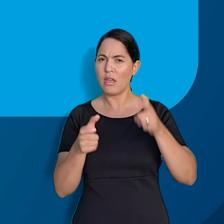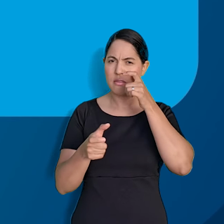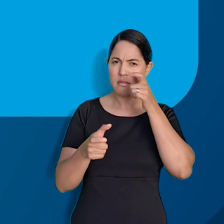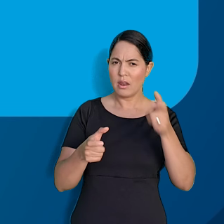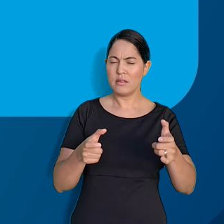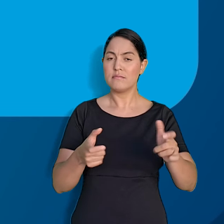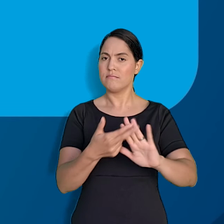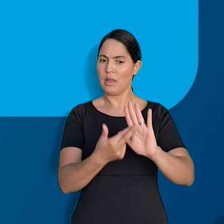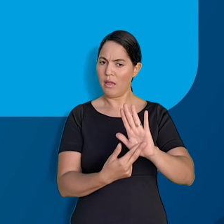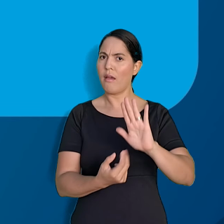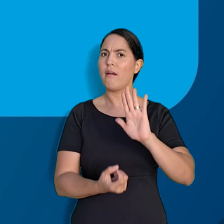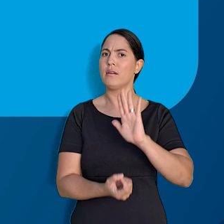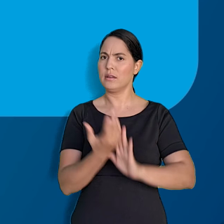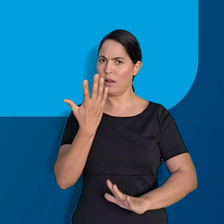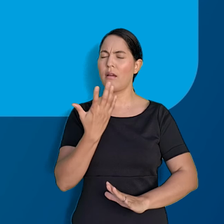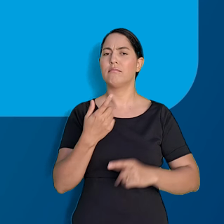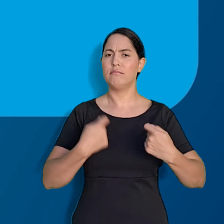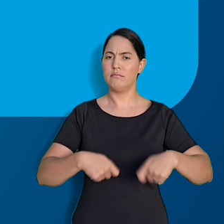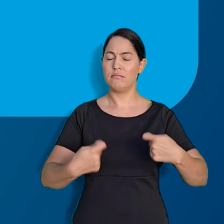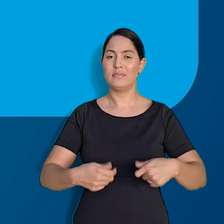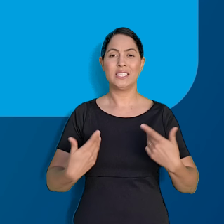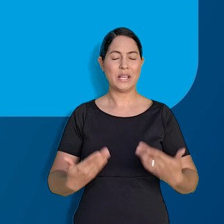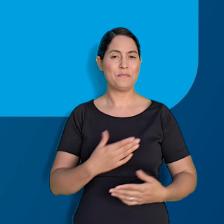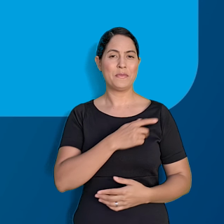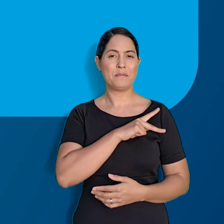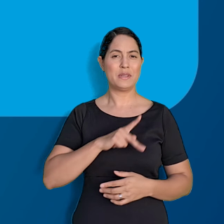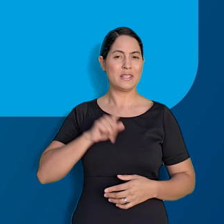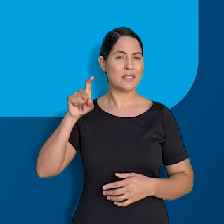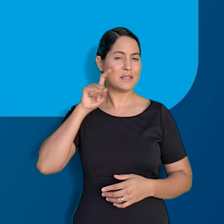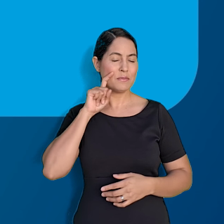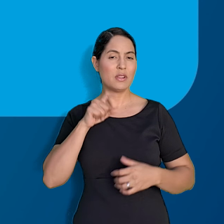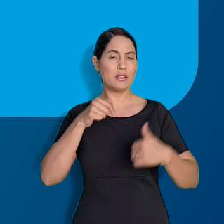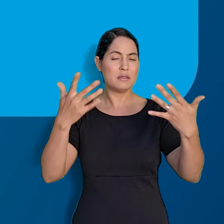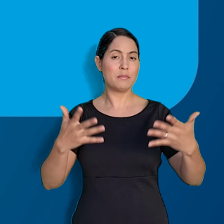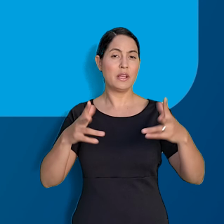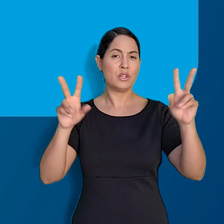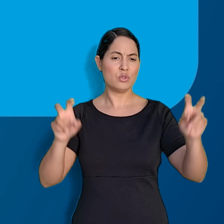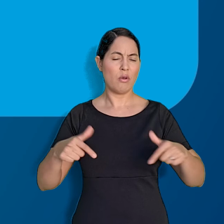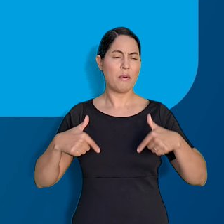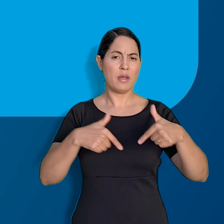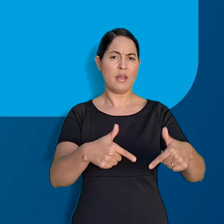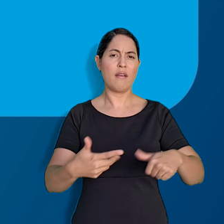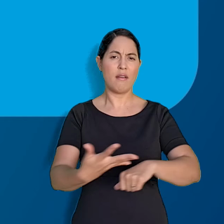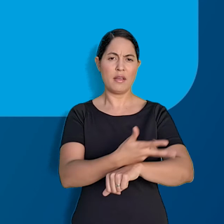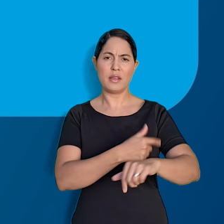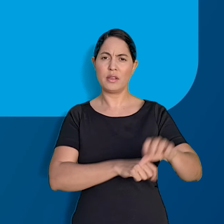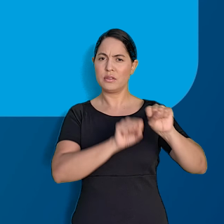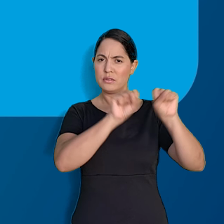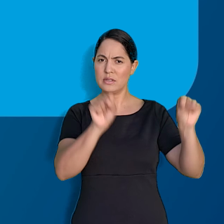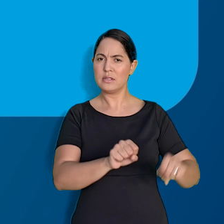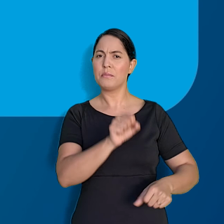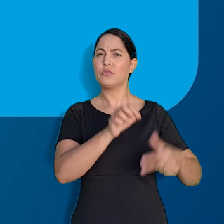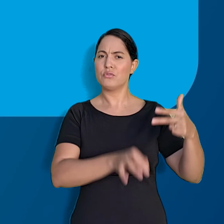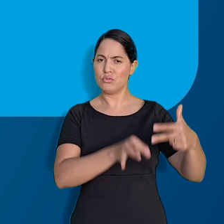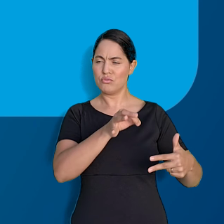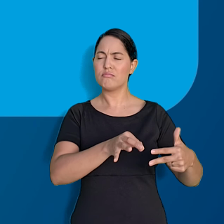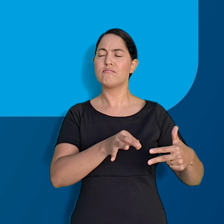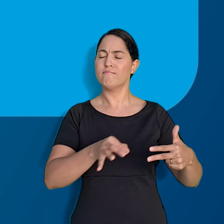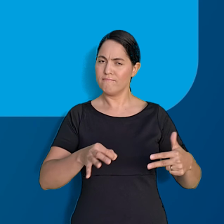interesse. Segundo Beto Simonetti, a OAB tem atuado de forma propositiva em defesa do aprimoramento do sistema de